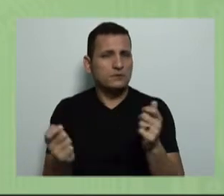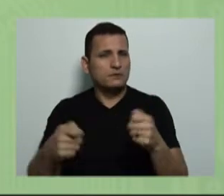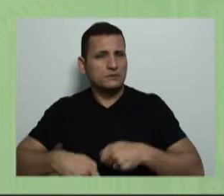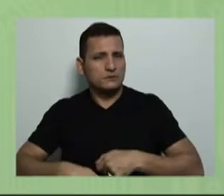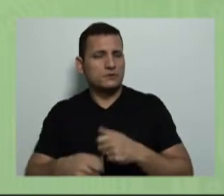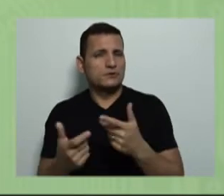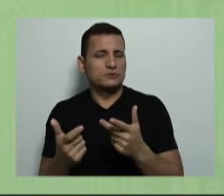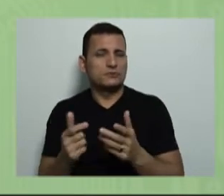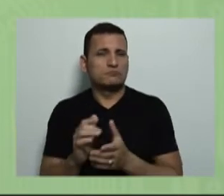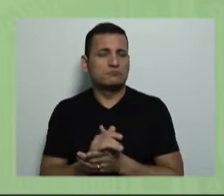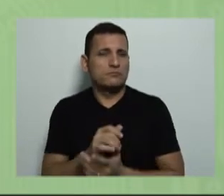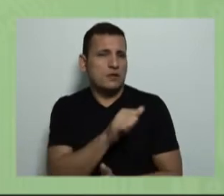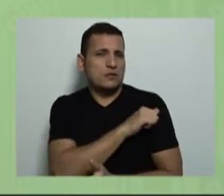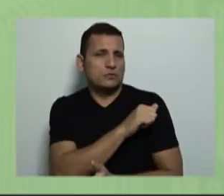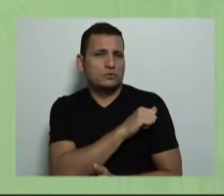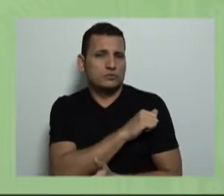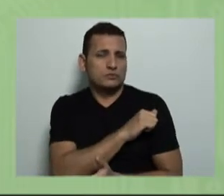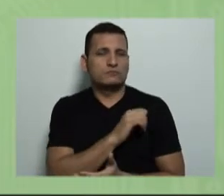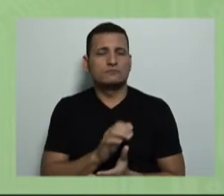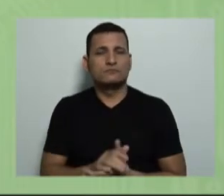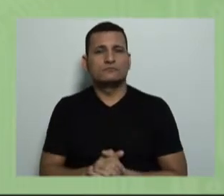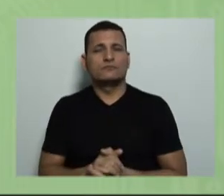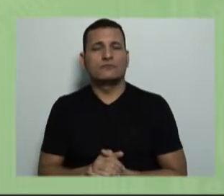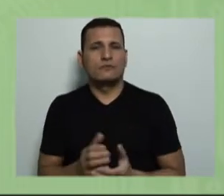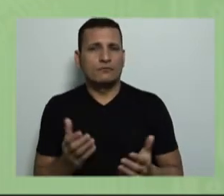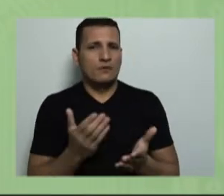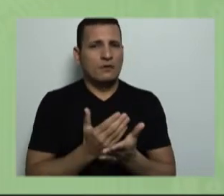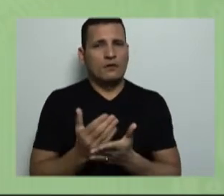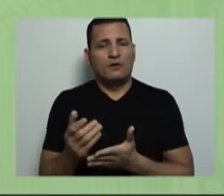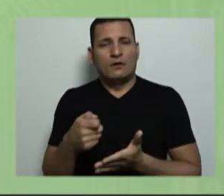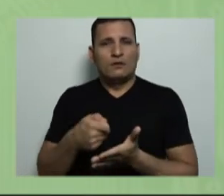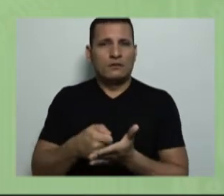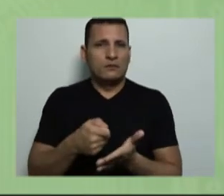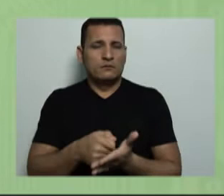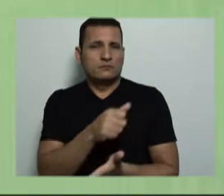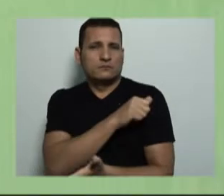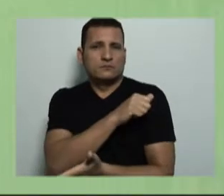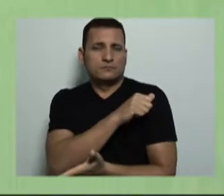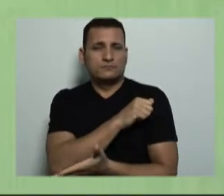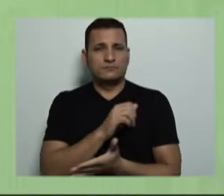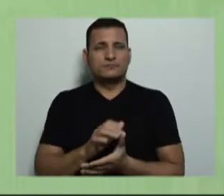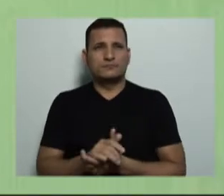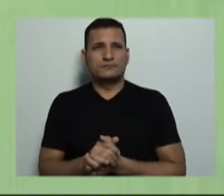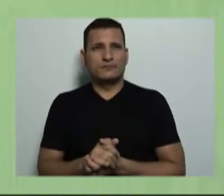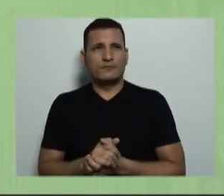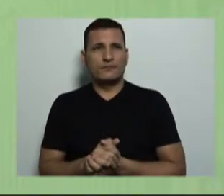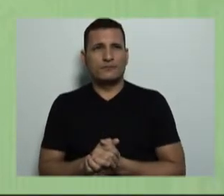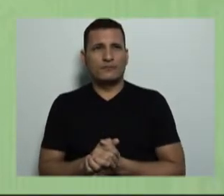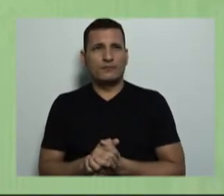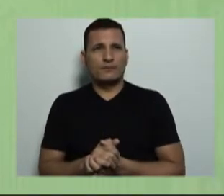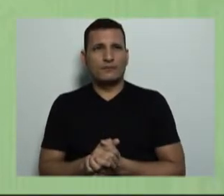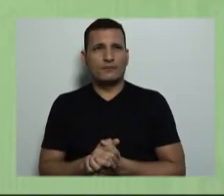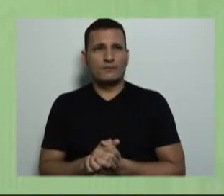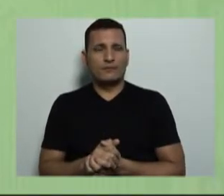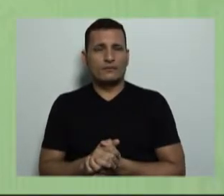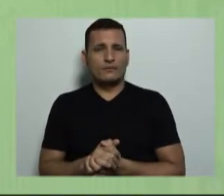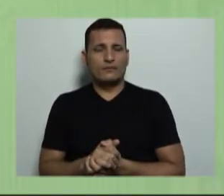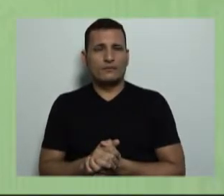aí. Vamos começar das obrigações do estágio. Compete à parte concedente do estágio,